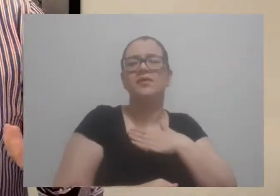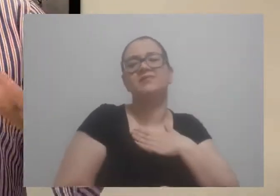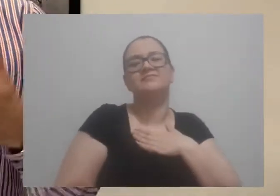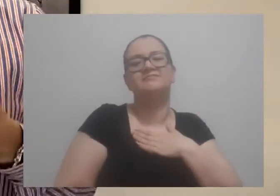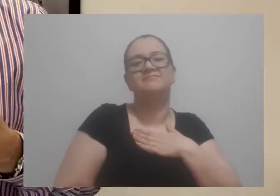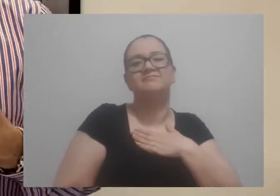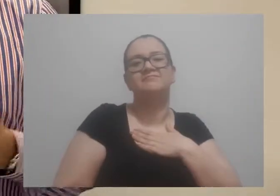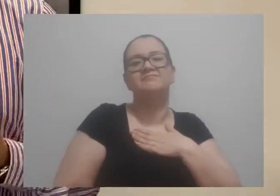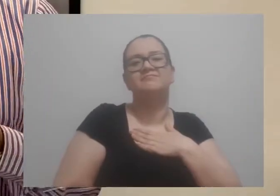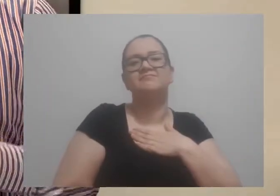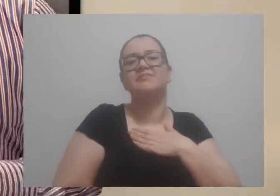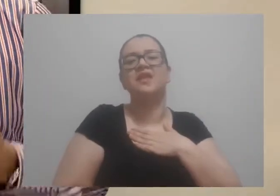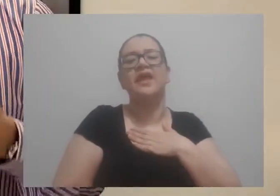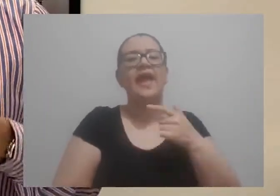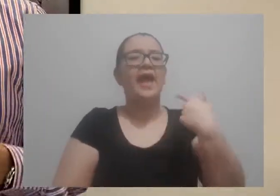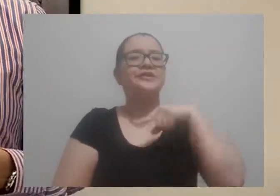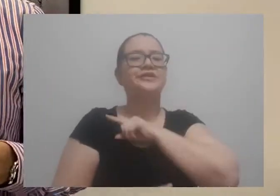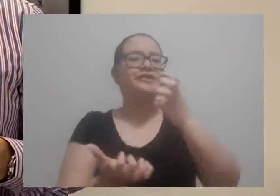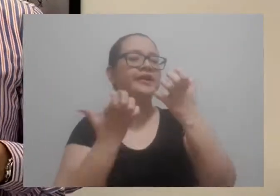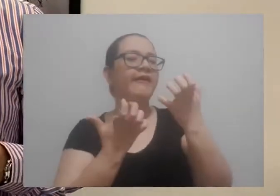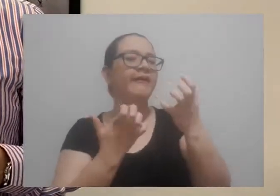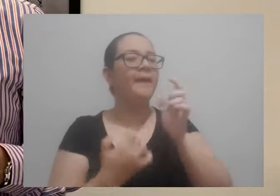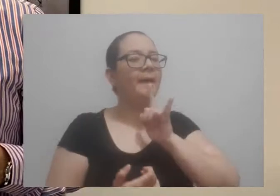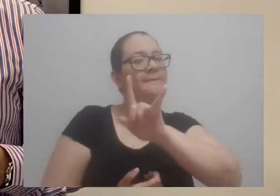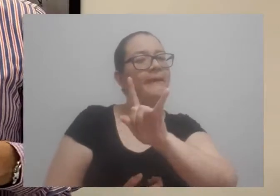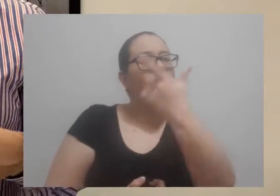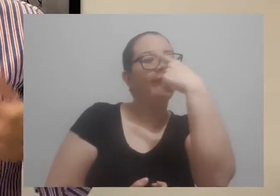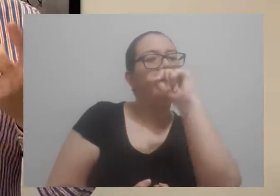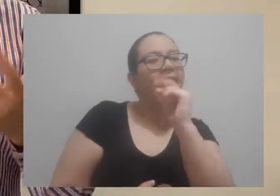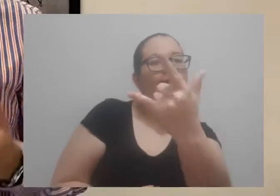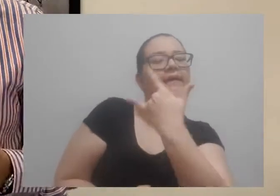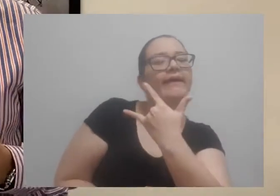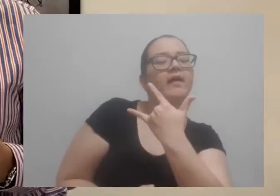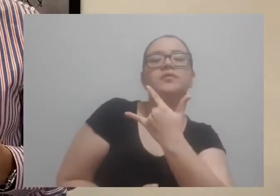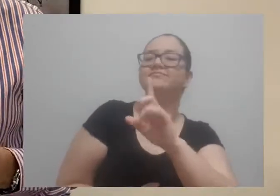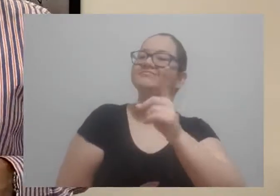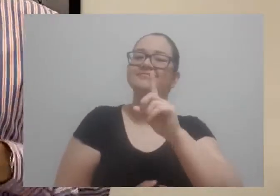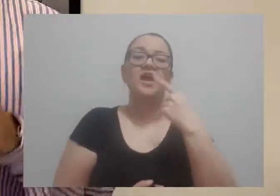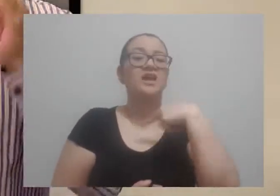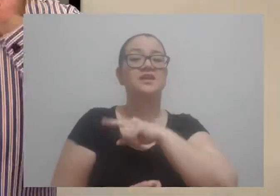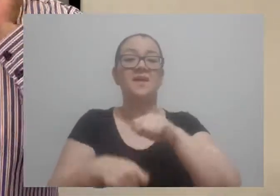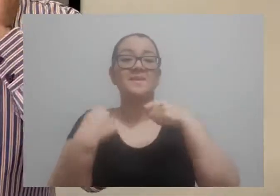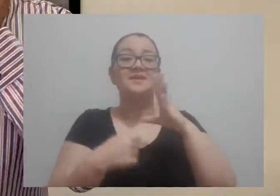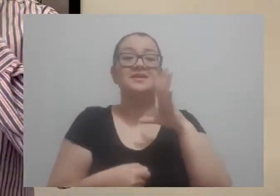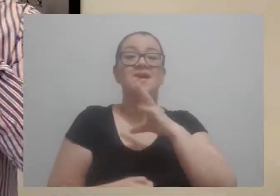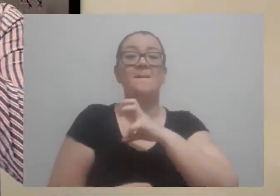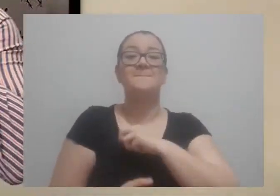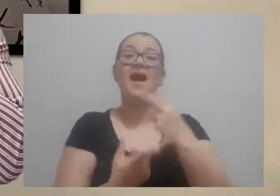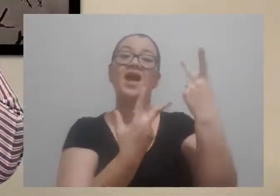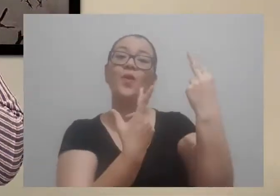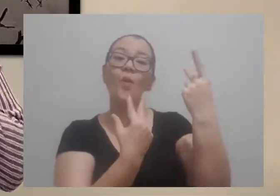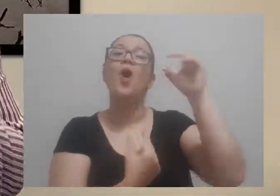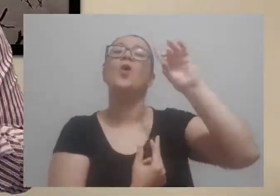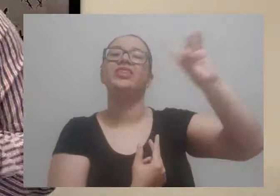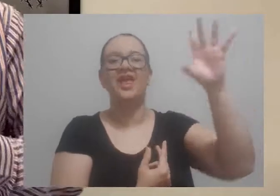venha amar de maneira toda inclusiva e construtiva como Deus ama. Esse é o desejo de Deus. Enquanto nós vivemos, você pode